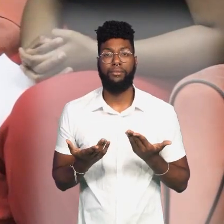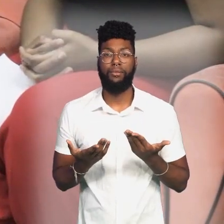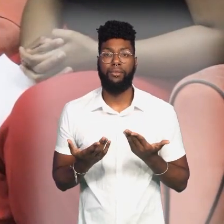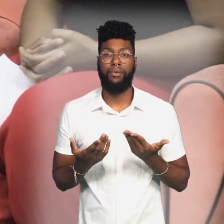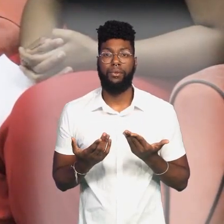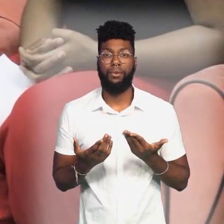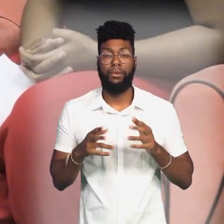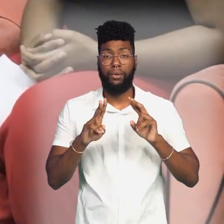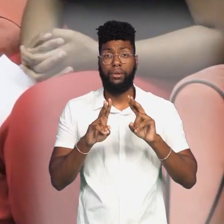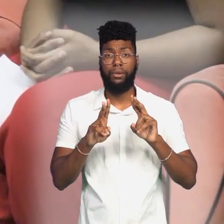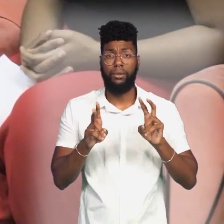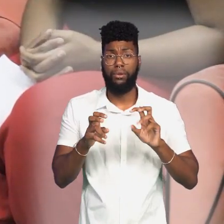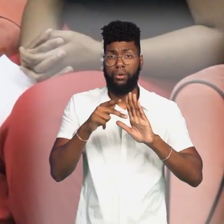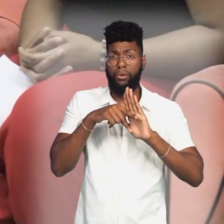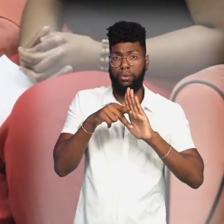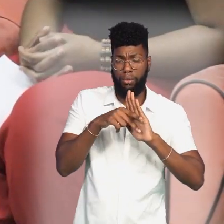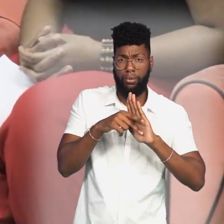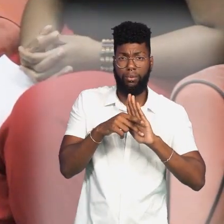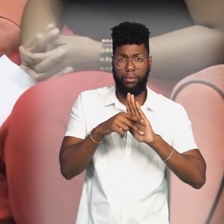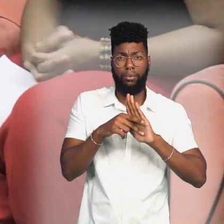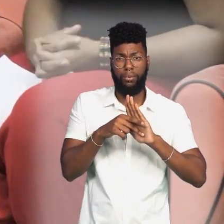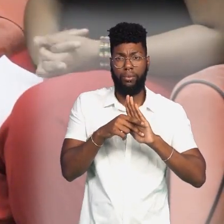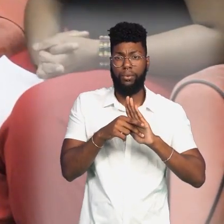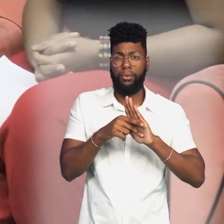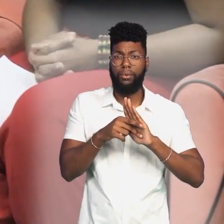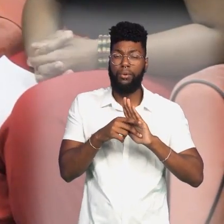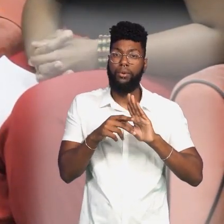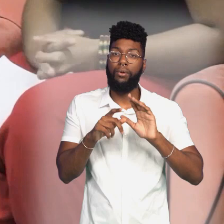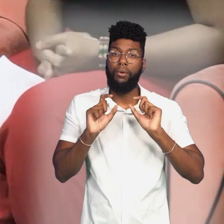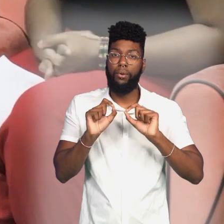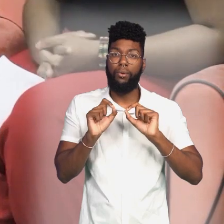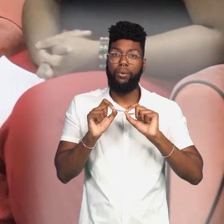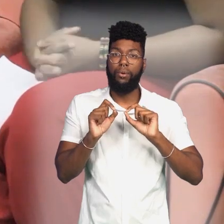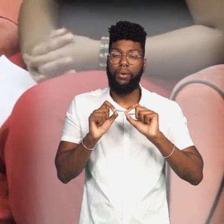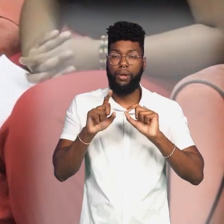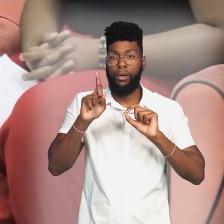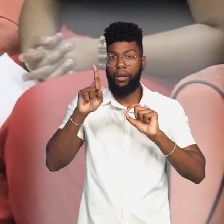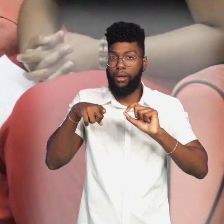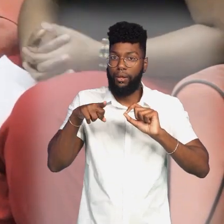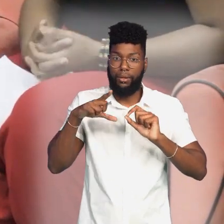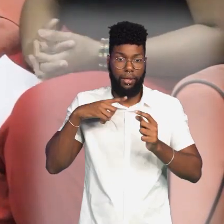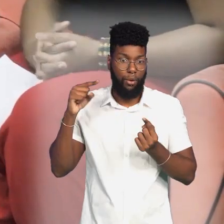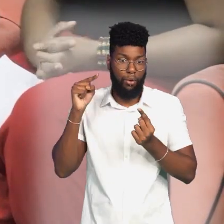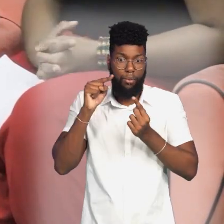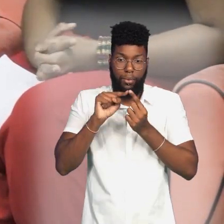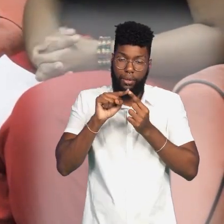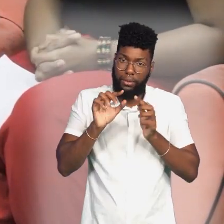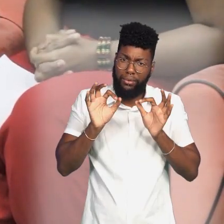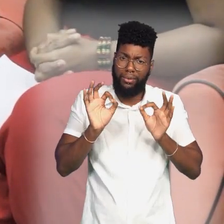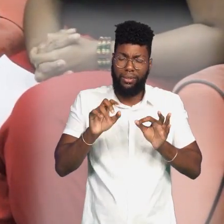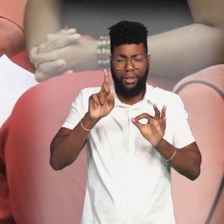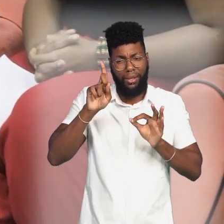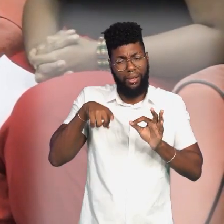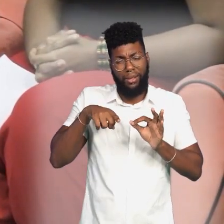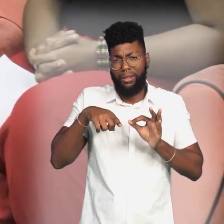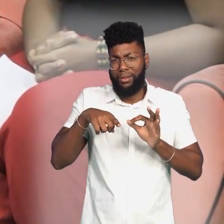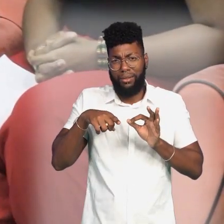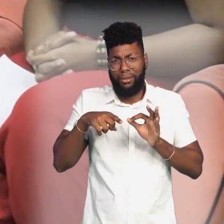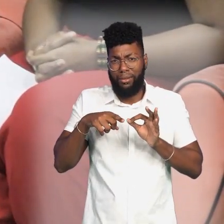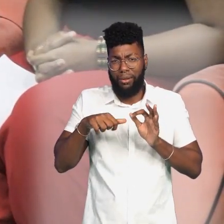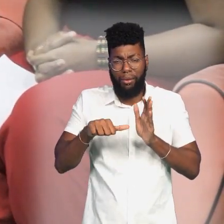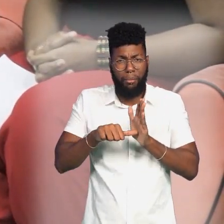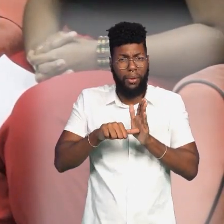sou o projeto, a vontade de fazer, e por uma causa nobre já é o primeiro passo de sucesso. E se Deus